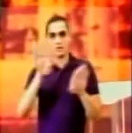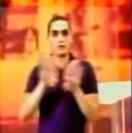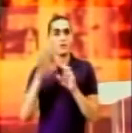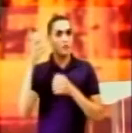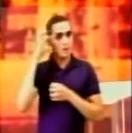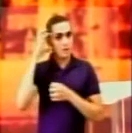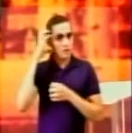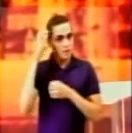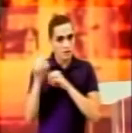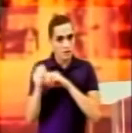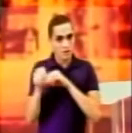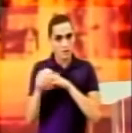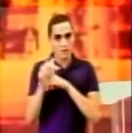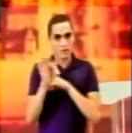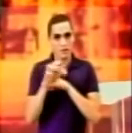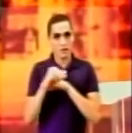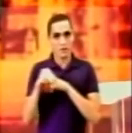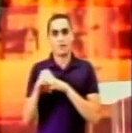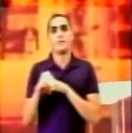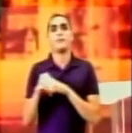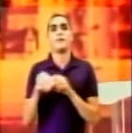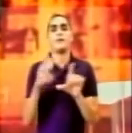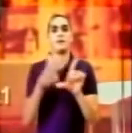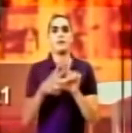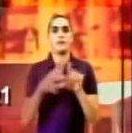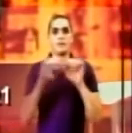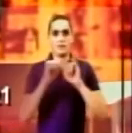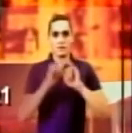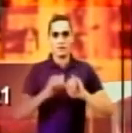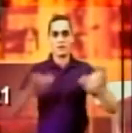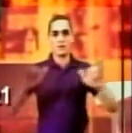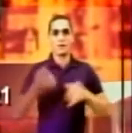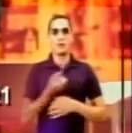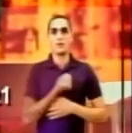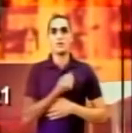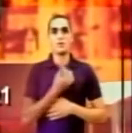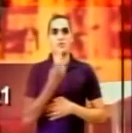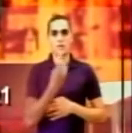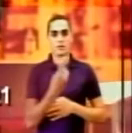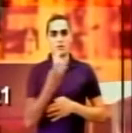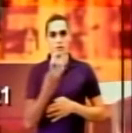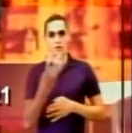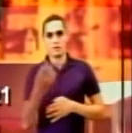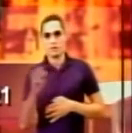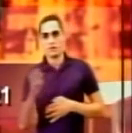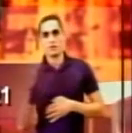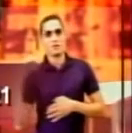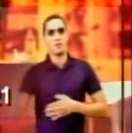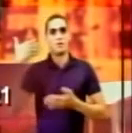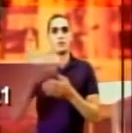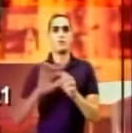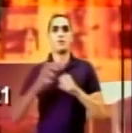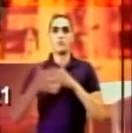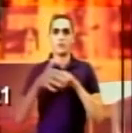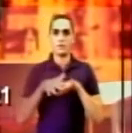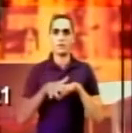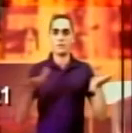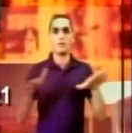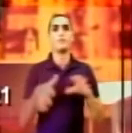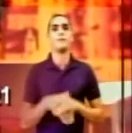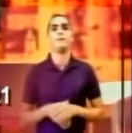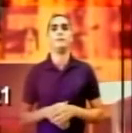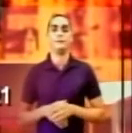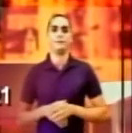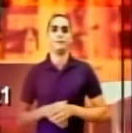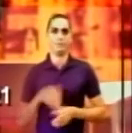Rádio Educativa FM. Essa é a nossa transmissão de número 138 desde o início da